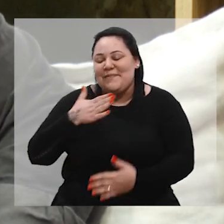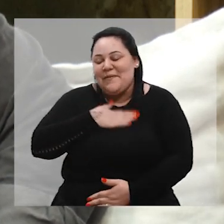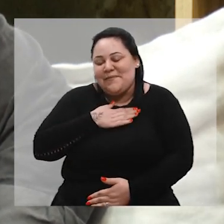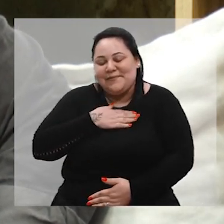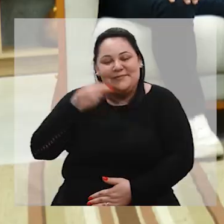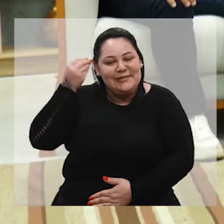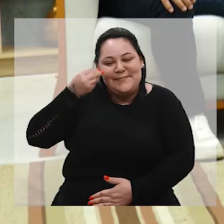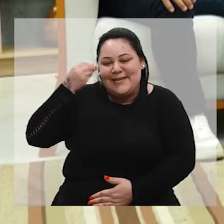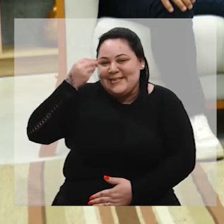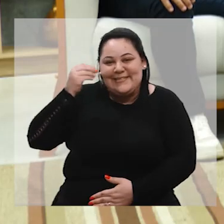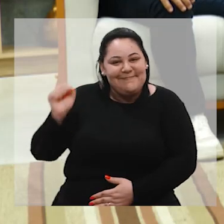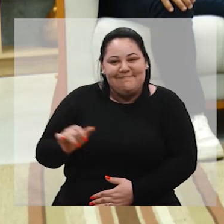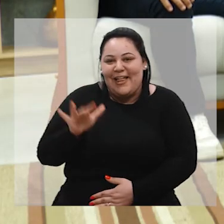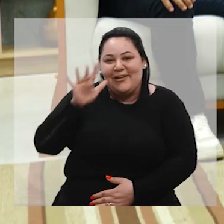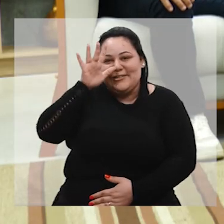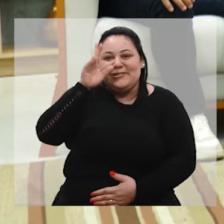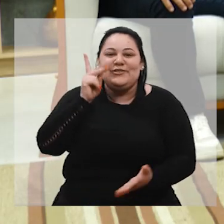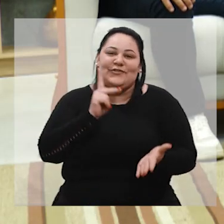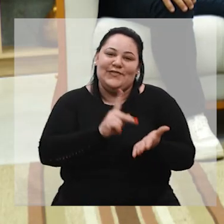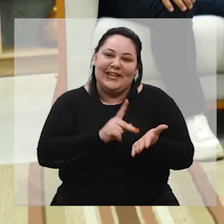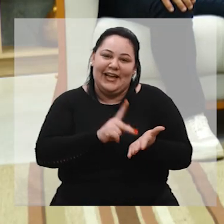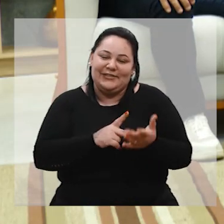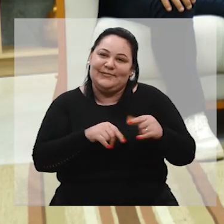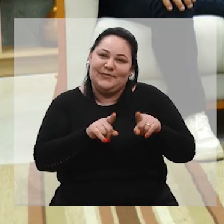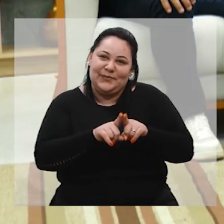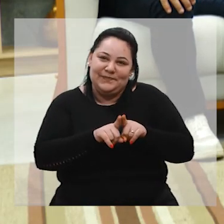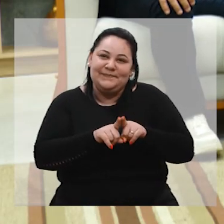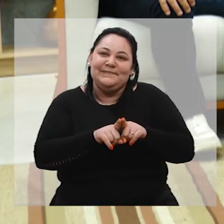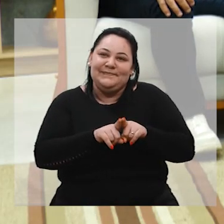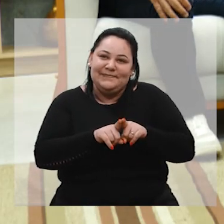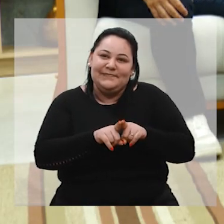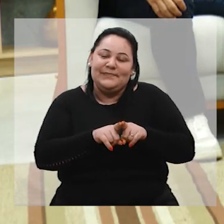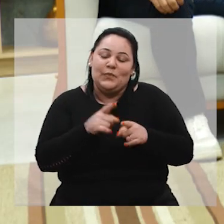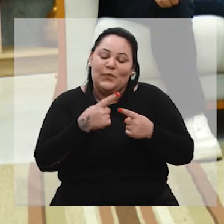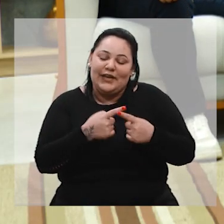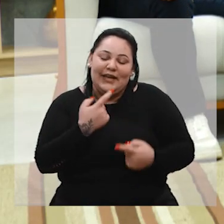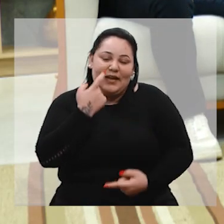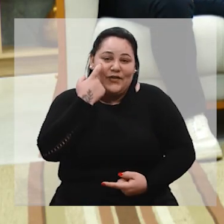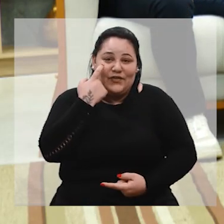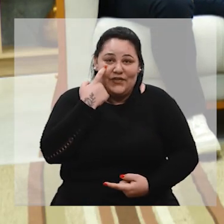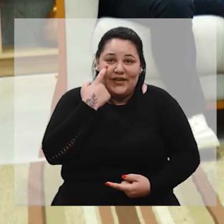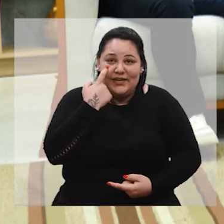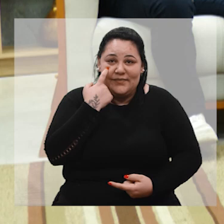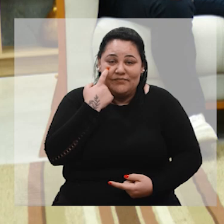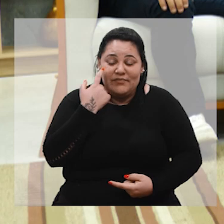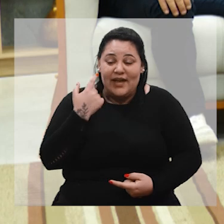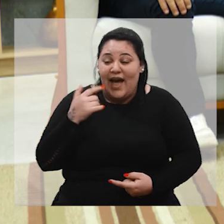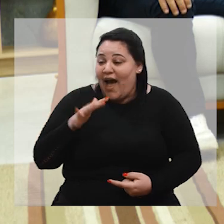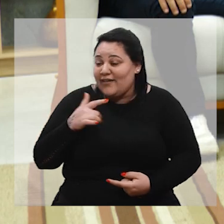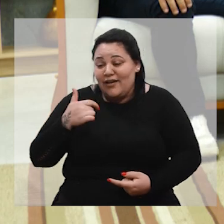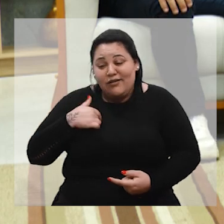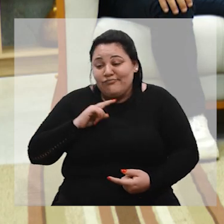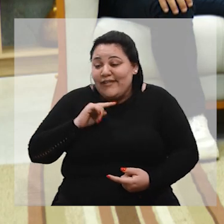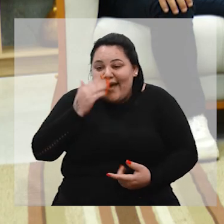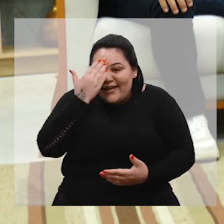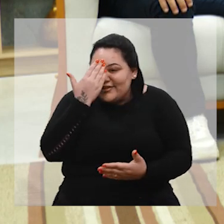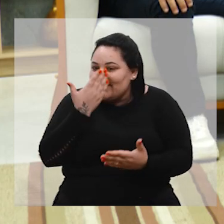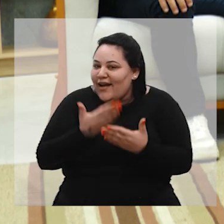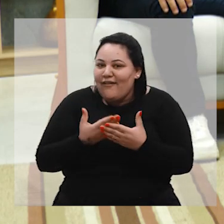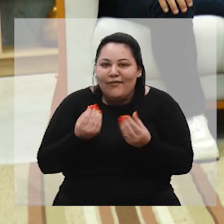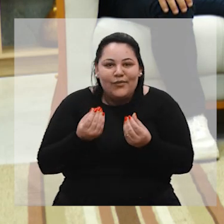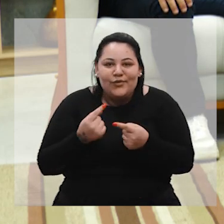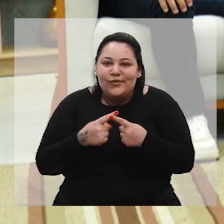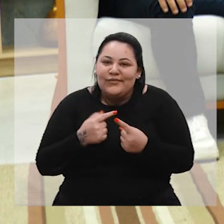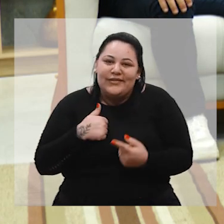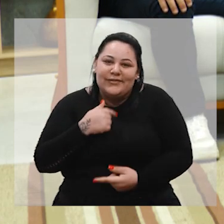né? É a tua nota 10. Foi uma experiência assim riquíssima para mim aquela vez, porque eu